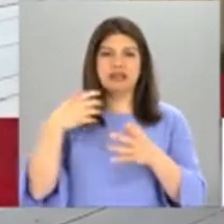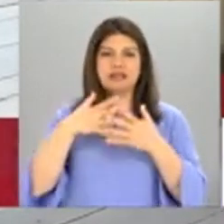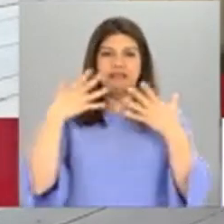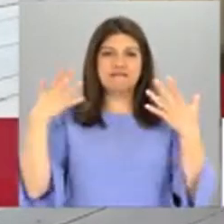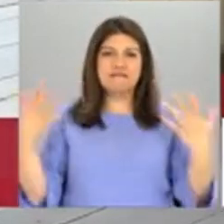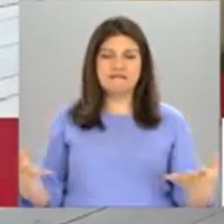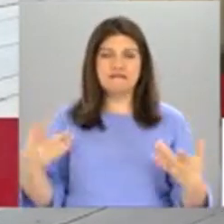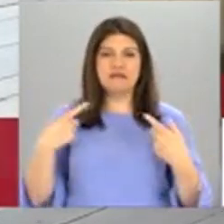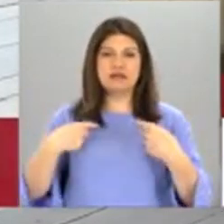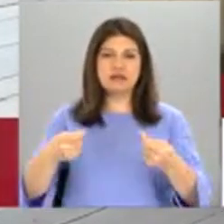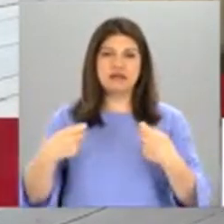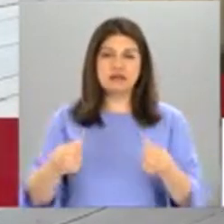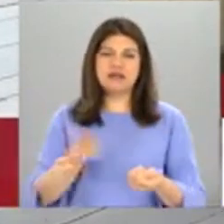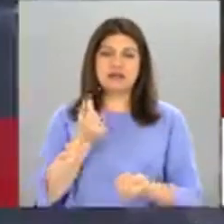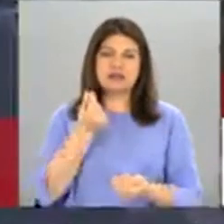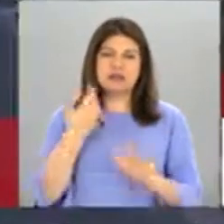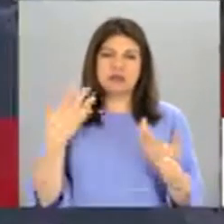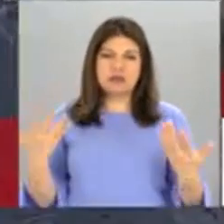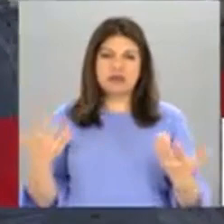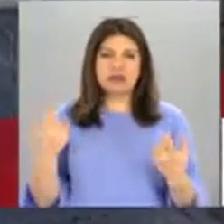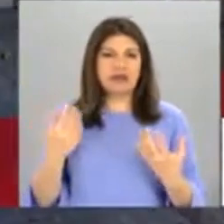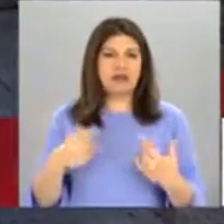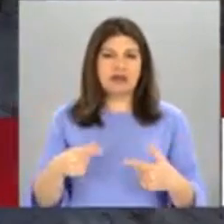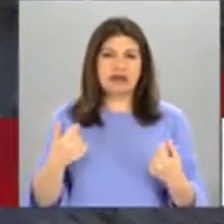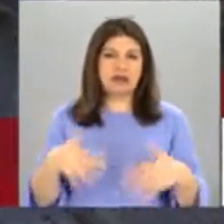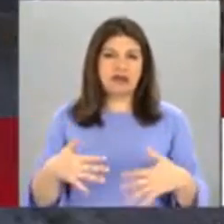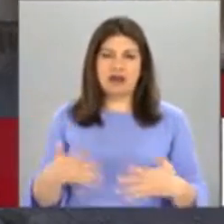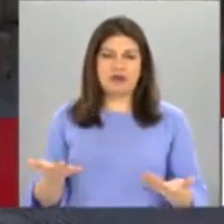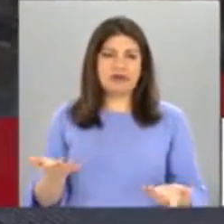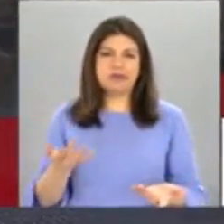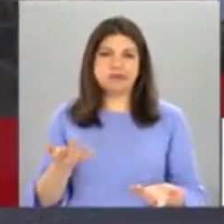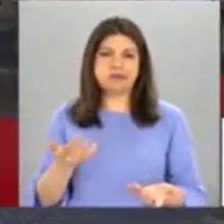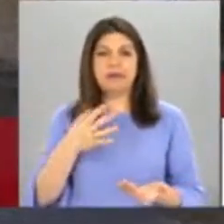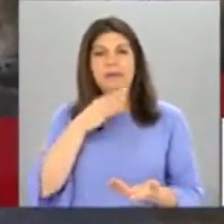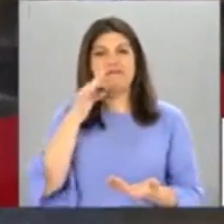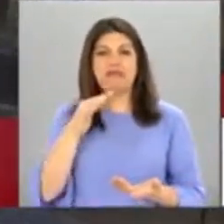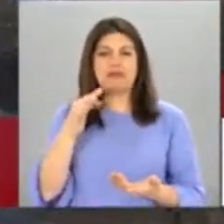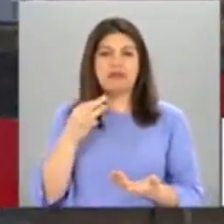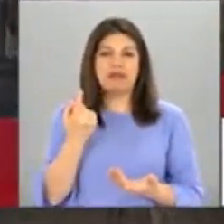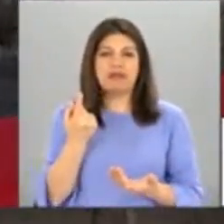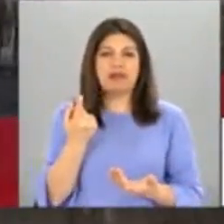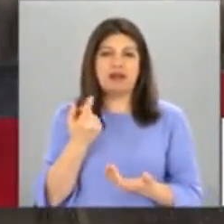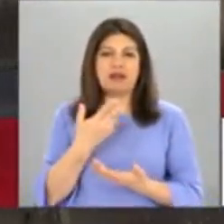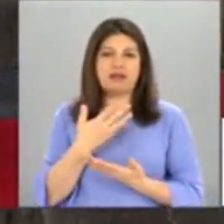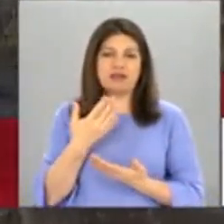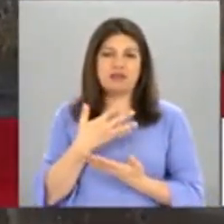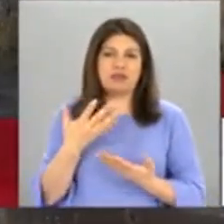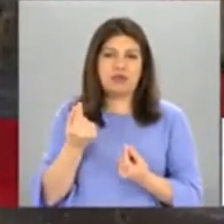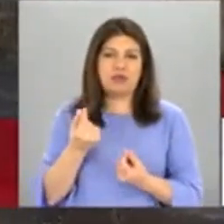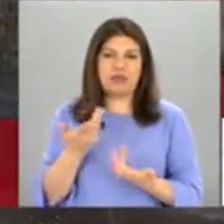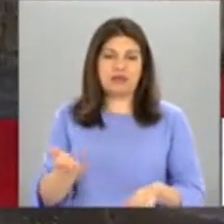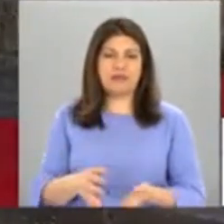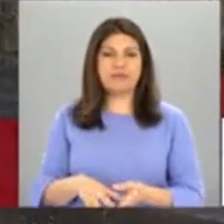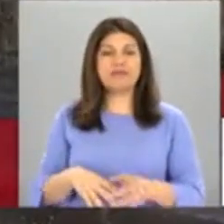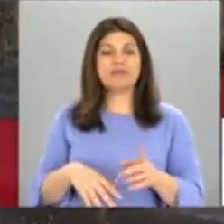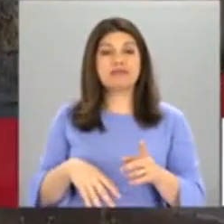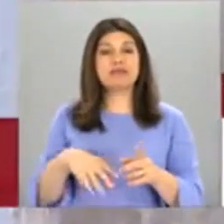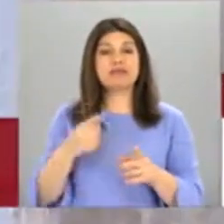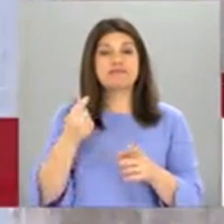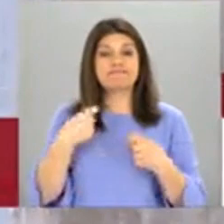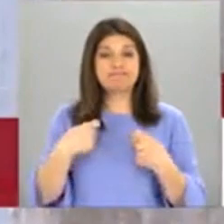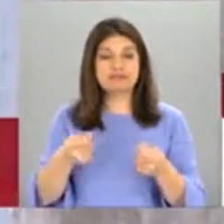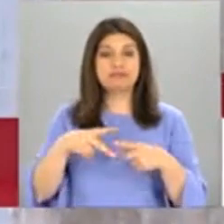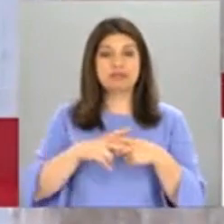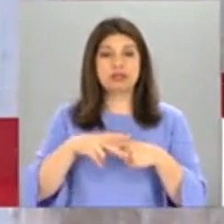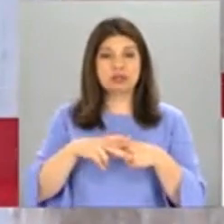manutenção de funcionários acaba por ser incomportável. Com maiores ou menores custos de manutenção, são